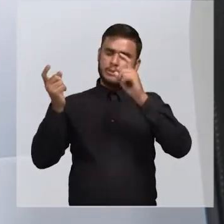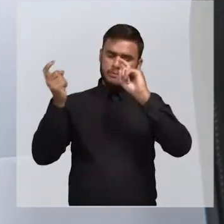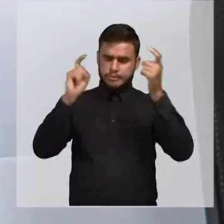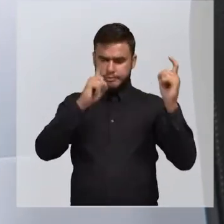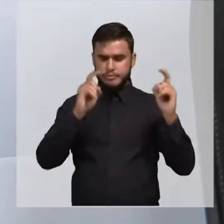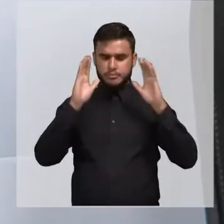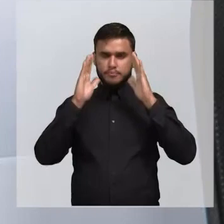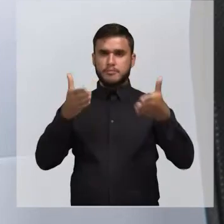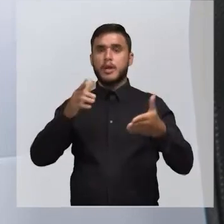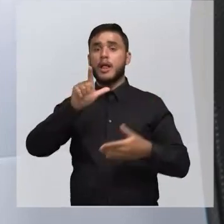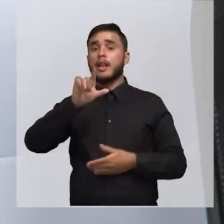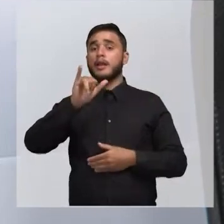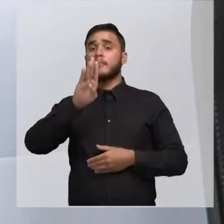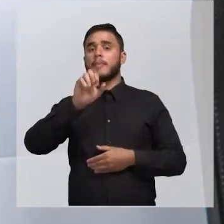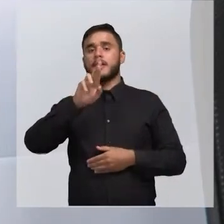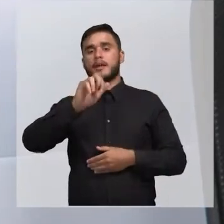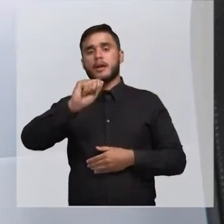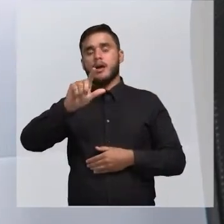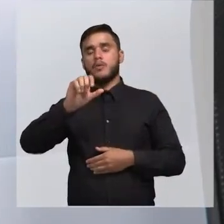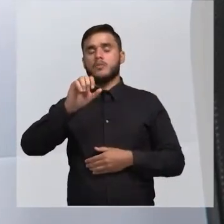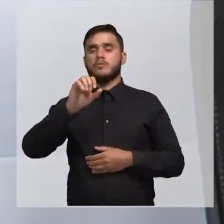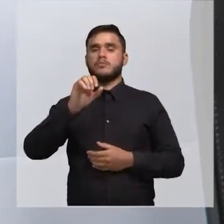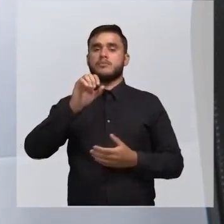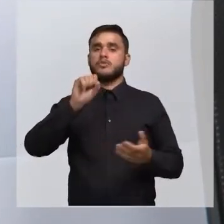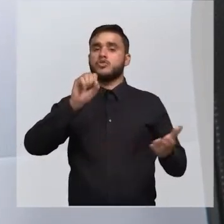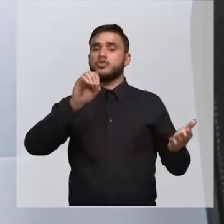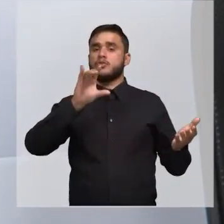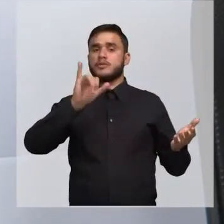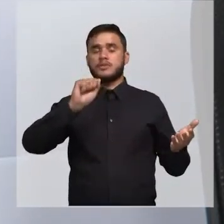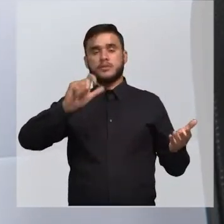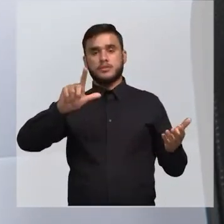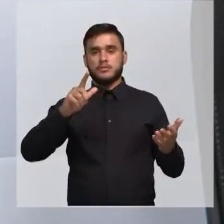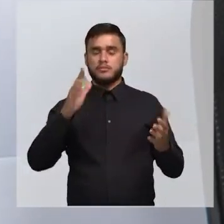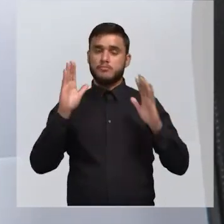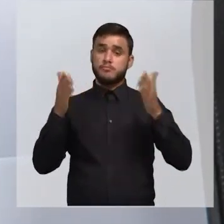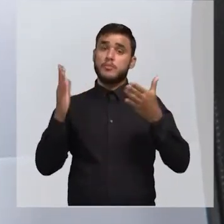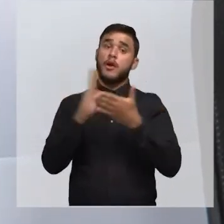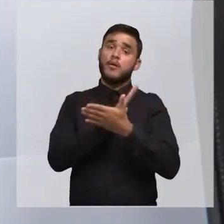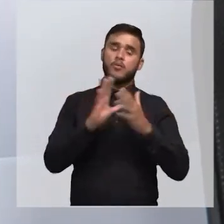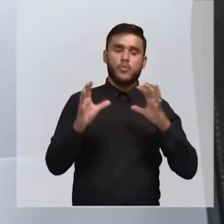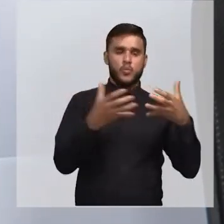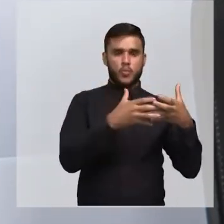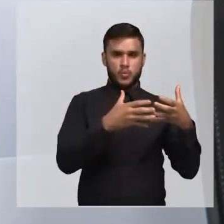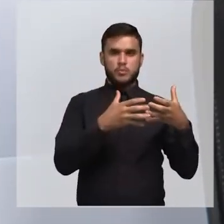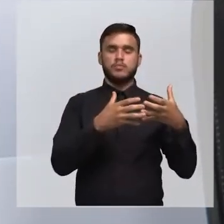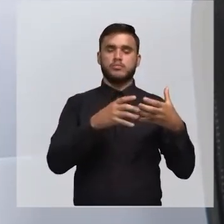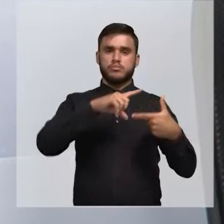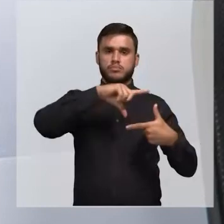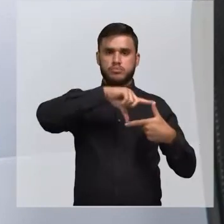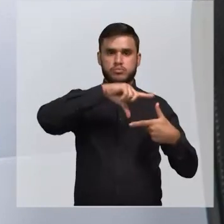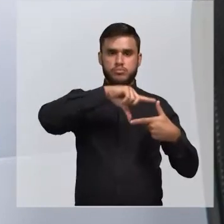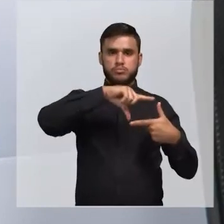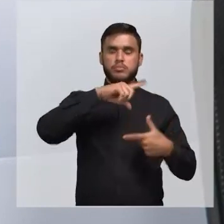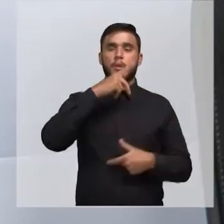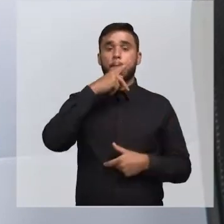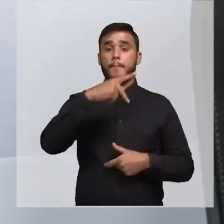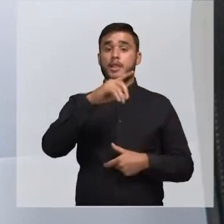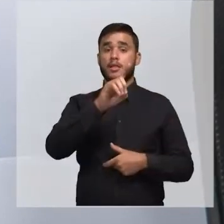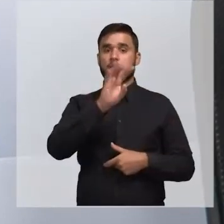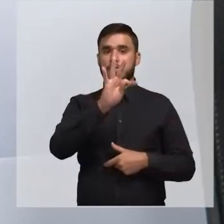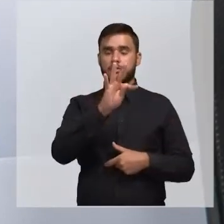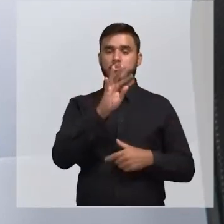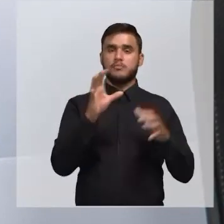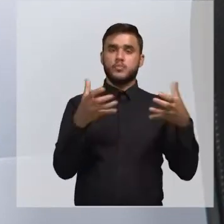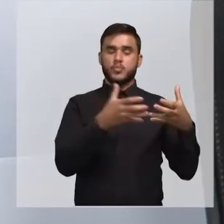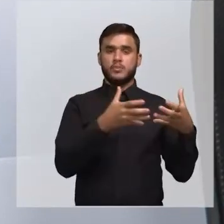social-liberalismo. Ele tem bandeiras tradicionais de esquerda, até porque o PDT é um partido de centro-esquerda. Ele está